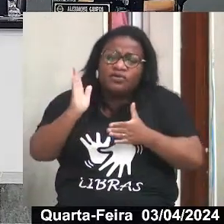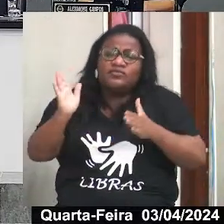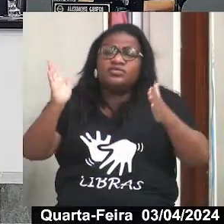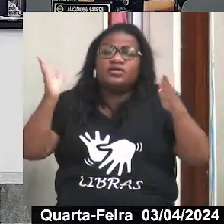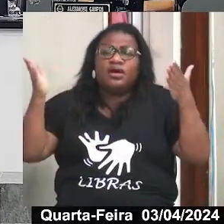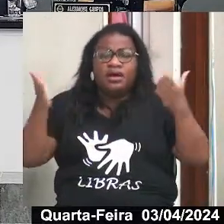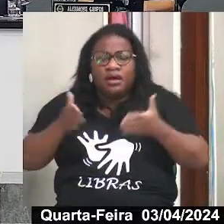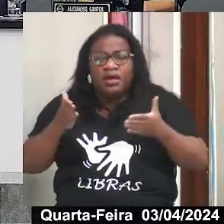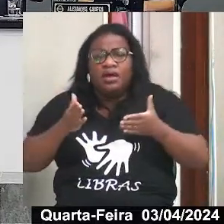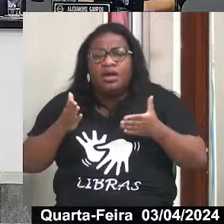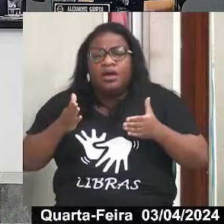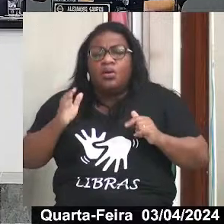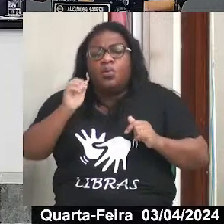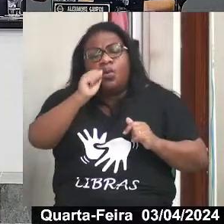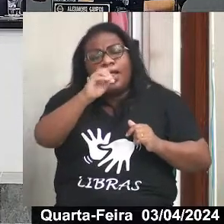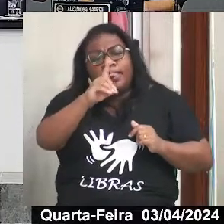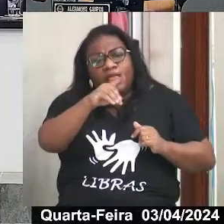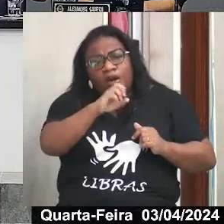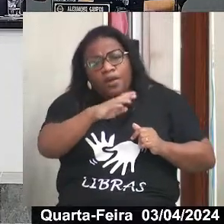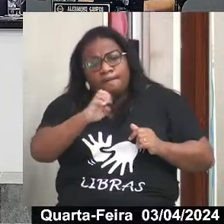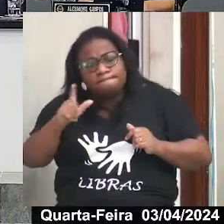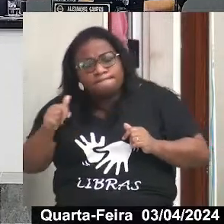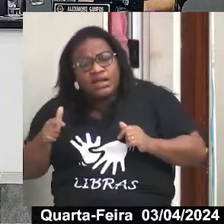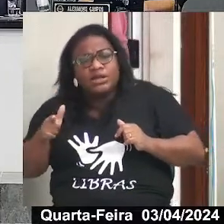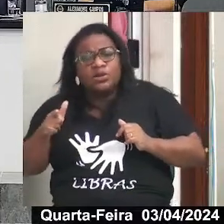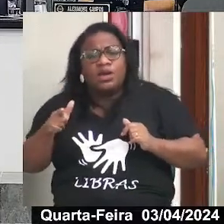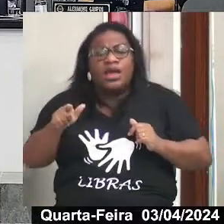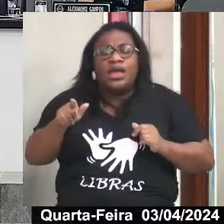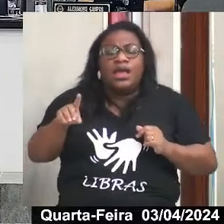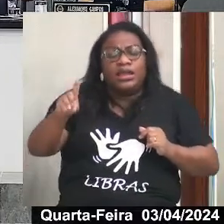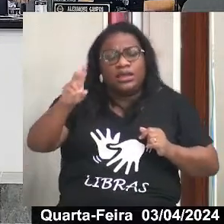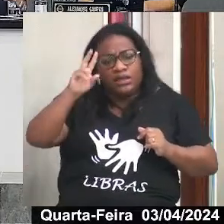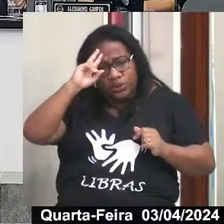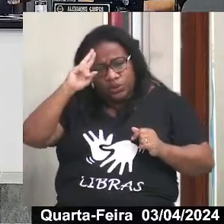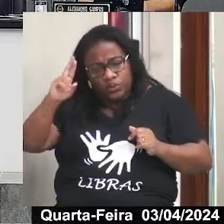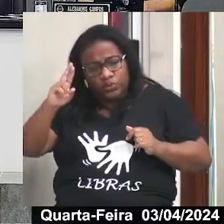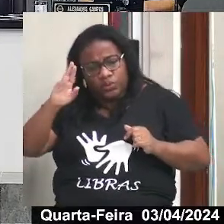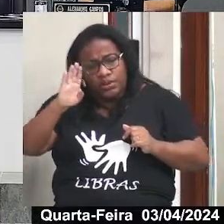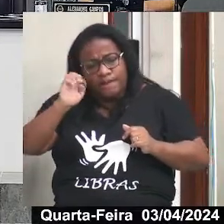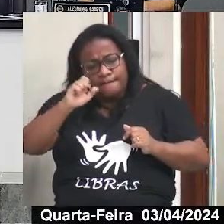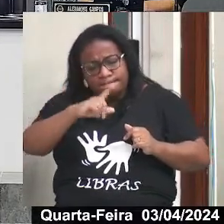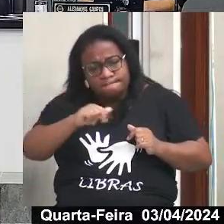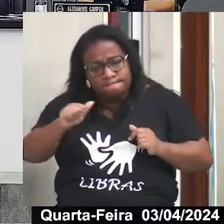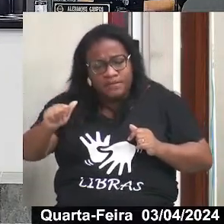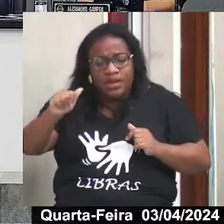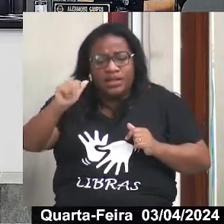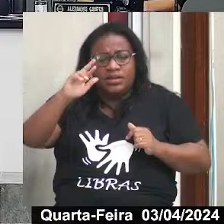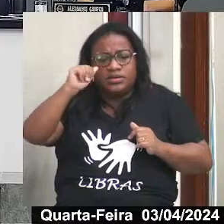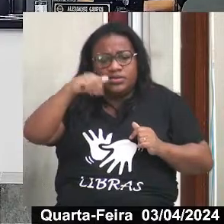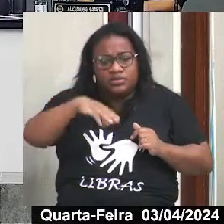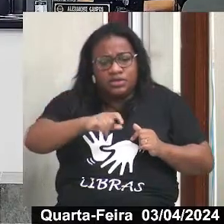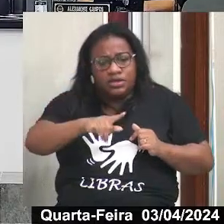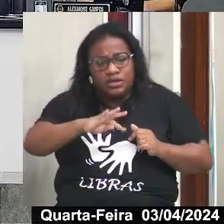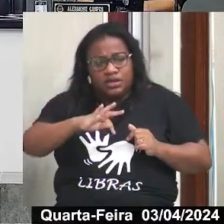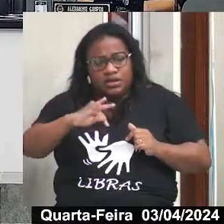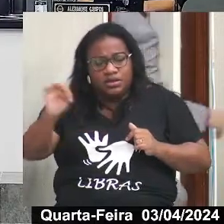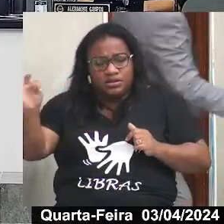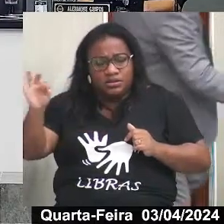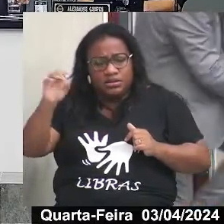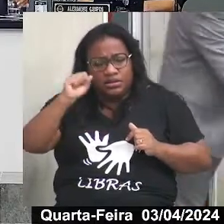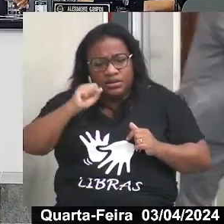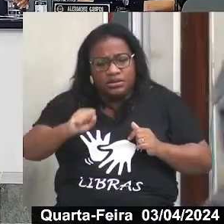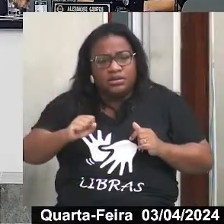deste título de cidadão imbuense. Para quem não conhece, Adalberto é o proprietário da padaria Belas Artes, uma pessoa que eu tenho um carinho muito especial, né,